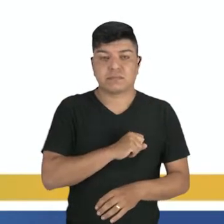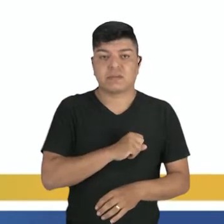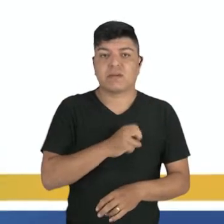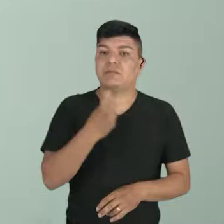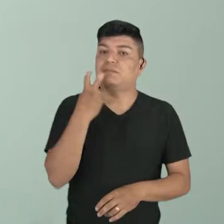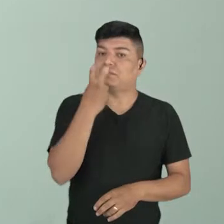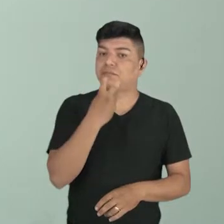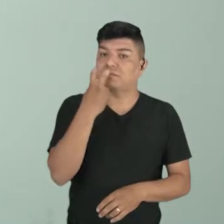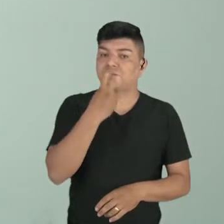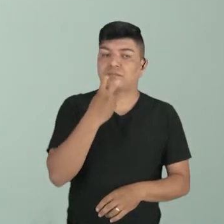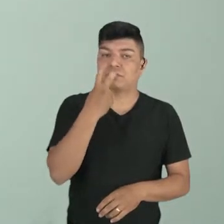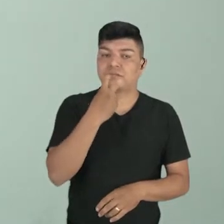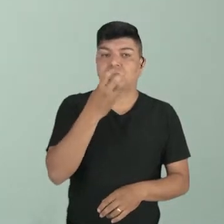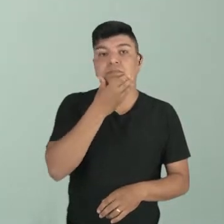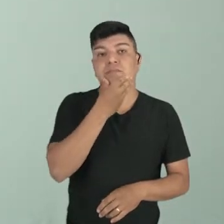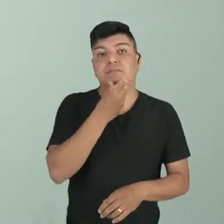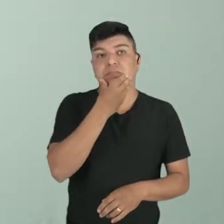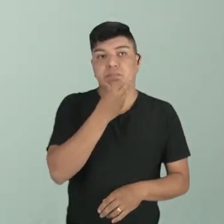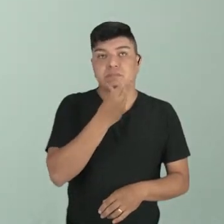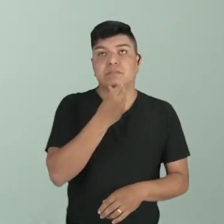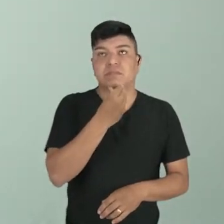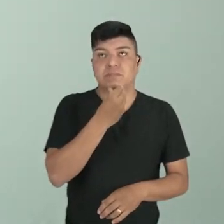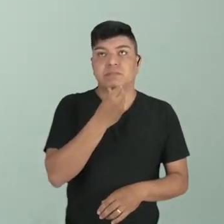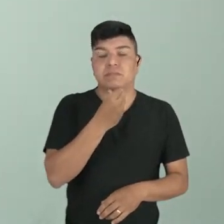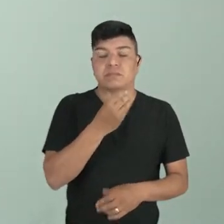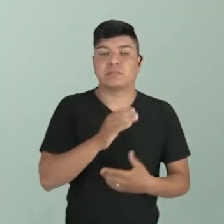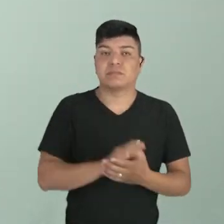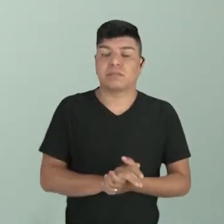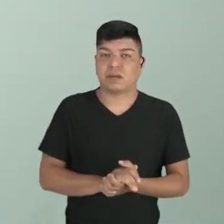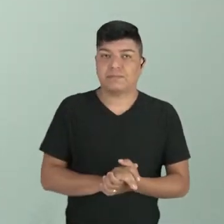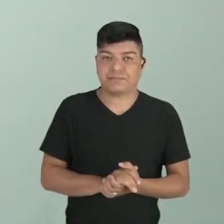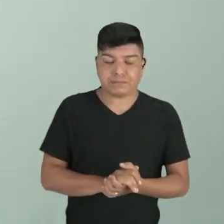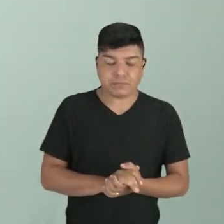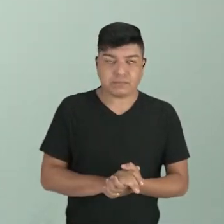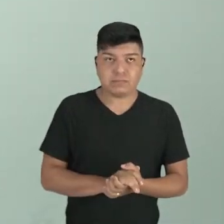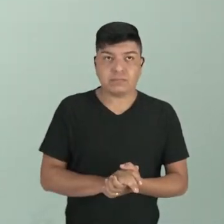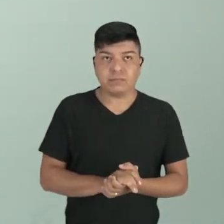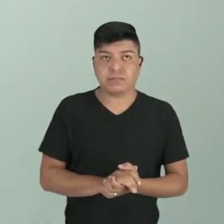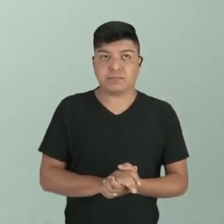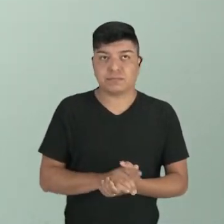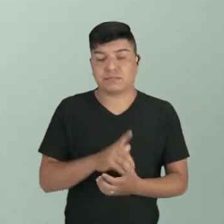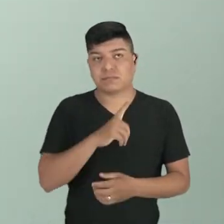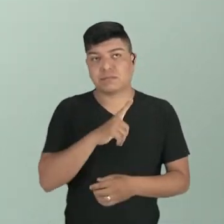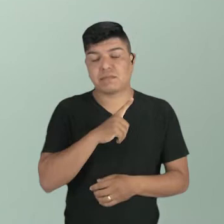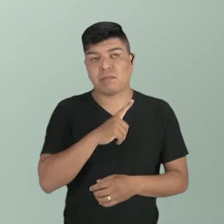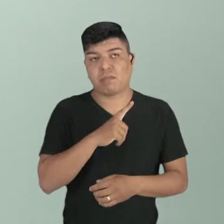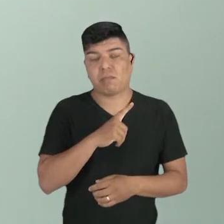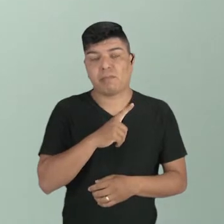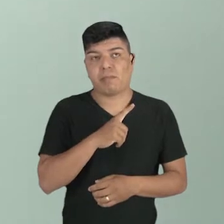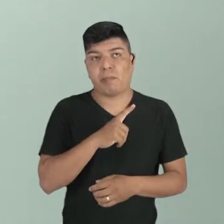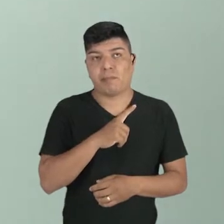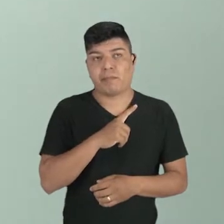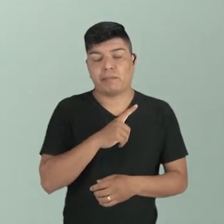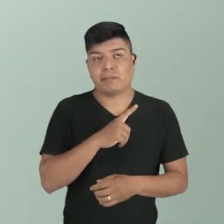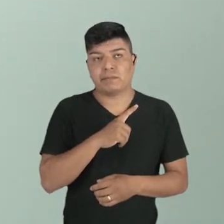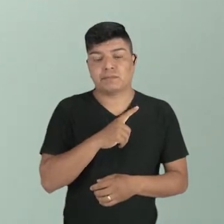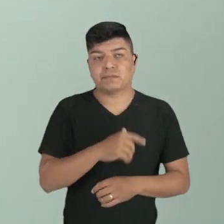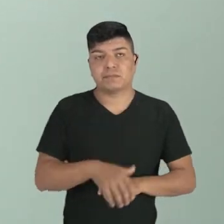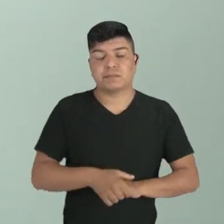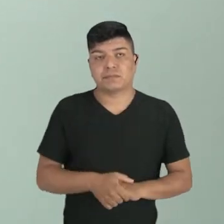ela já é masculina, né? E ele já tem ali uma questão de